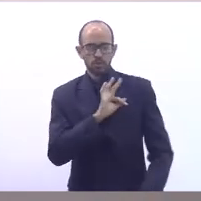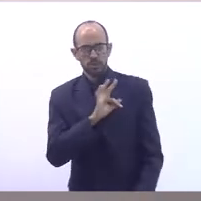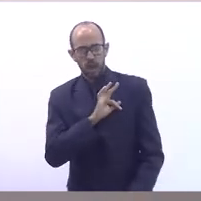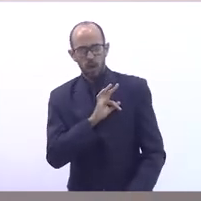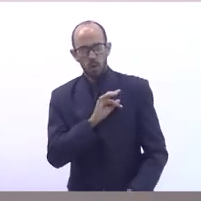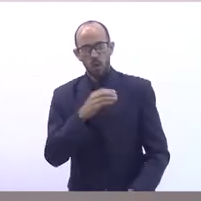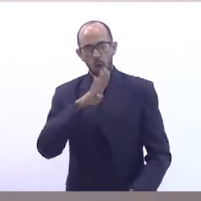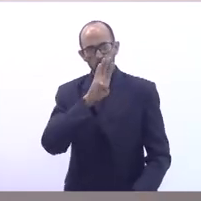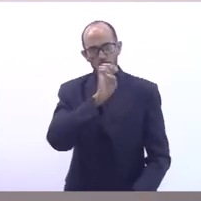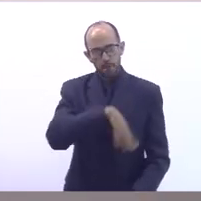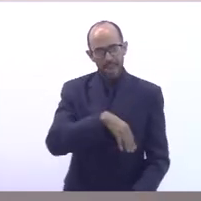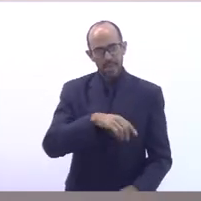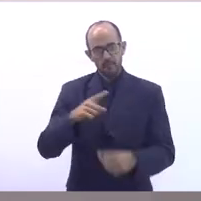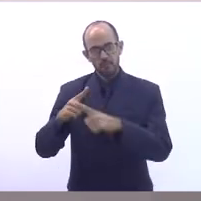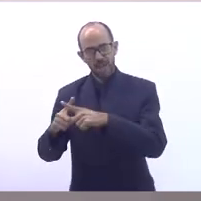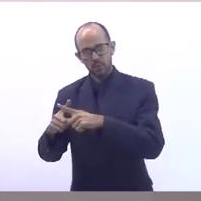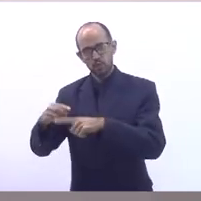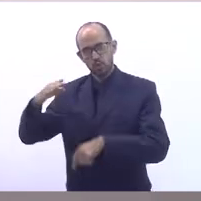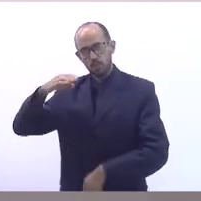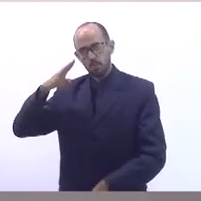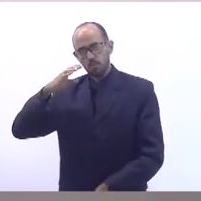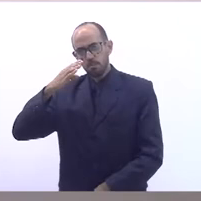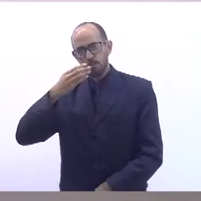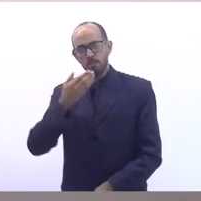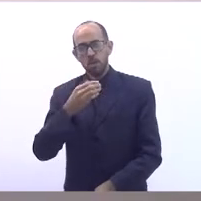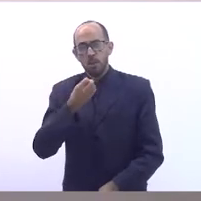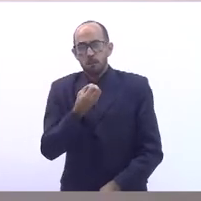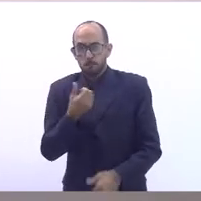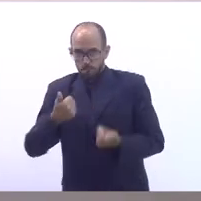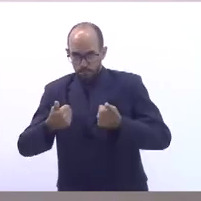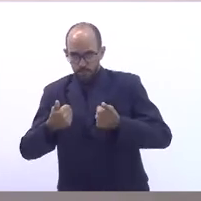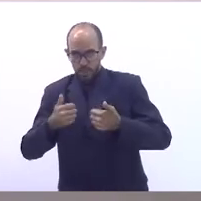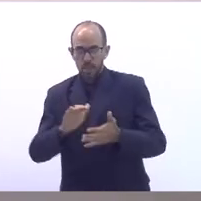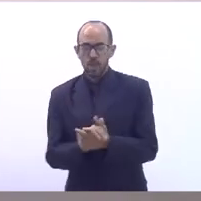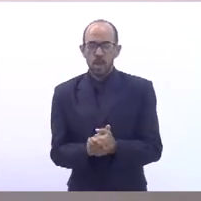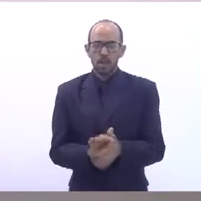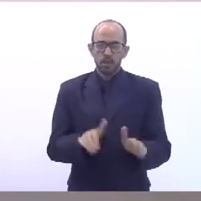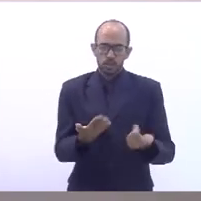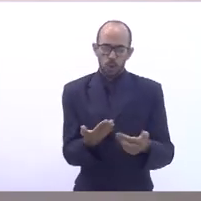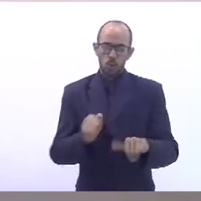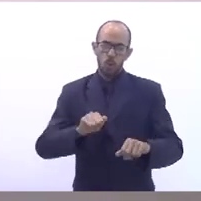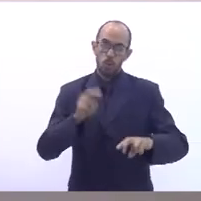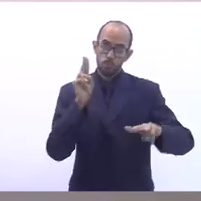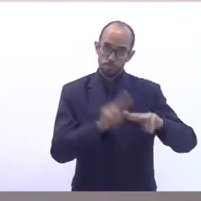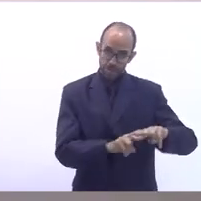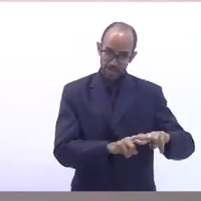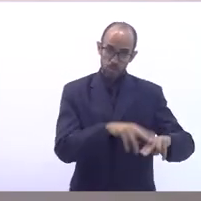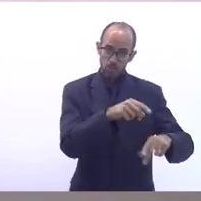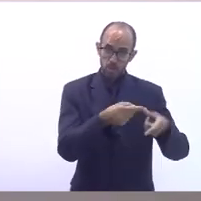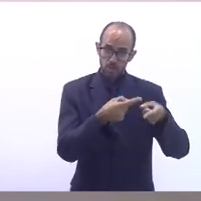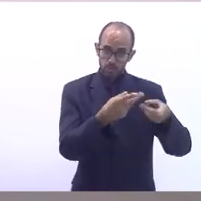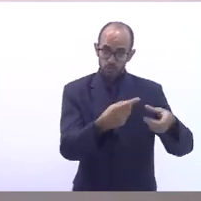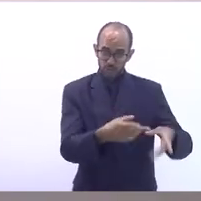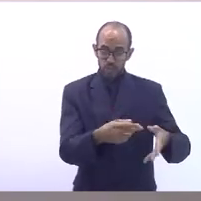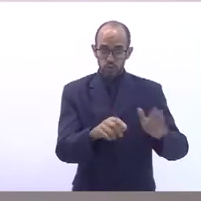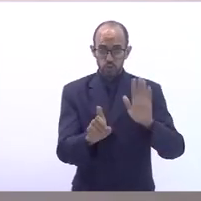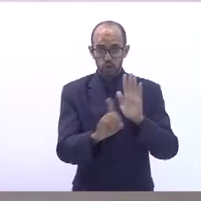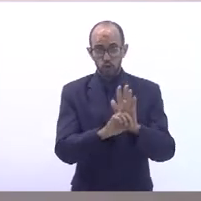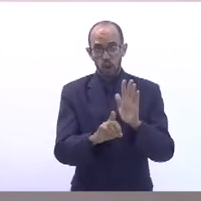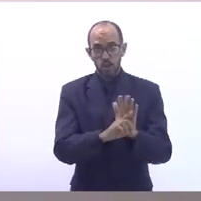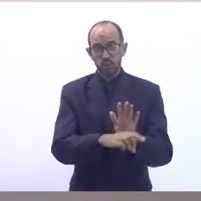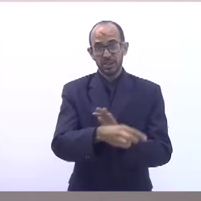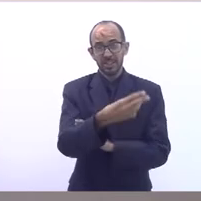ganha com essa dualidade se não o estado o aumento no número de presos por tráfico de droga desde 2015 foram